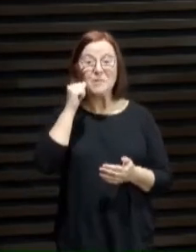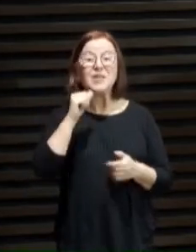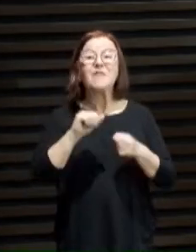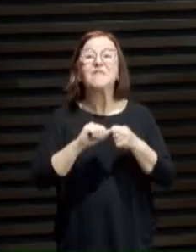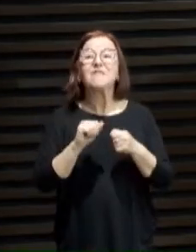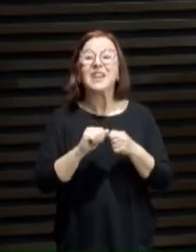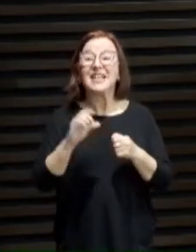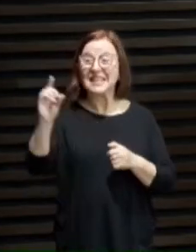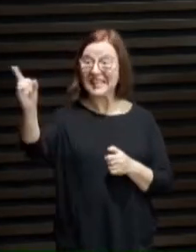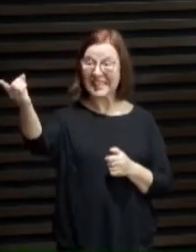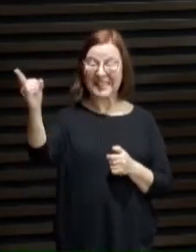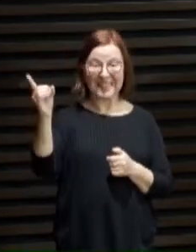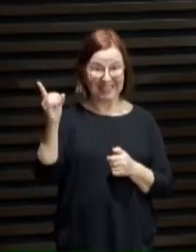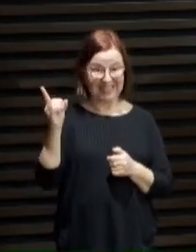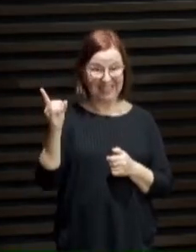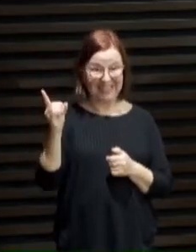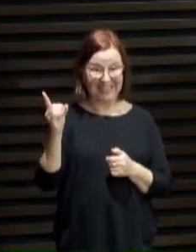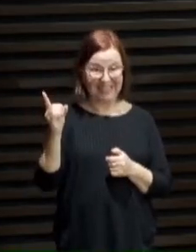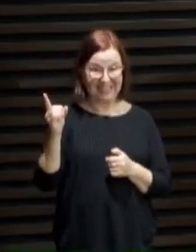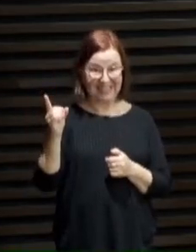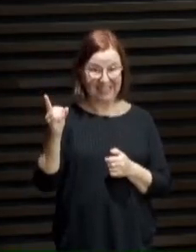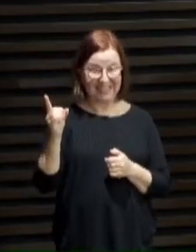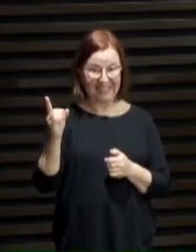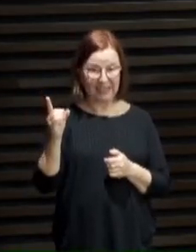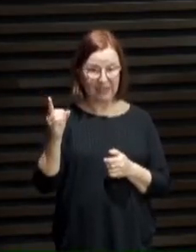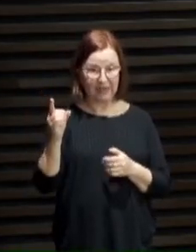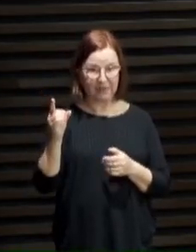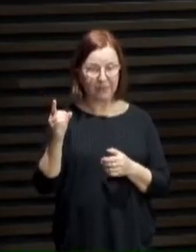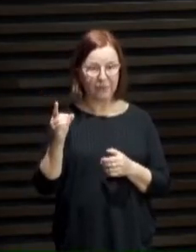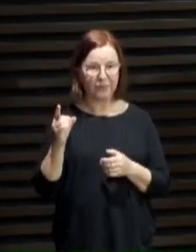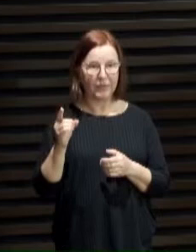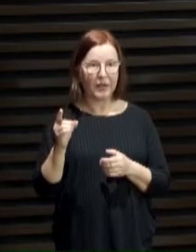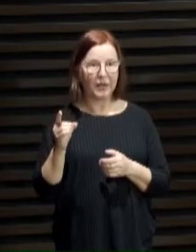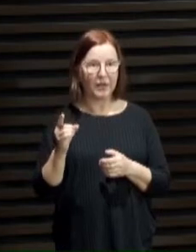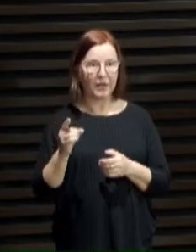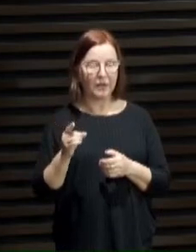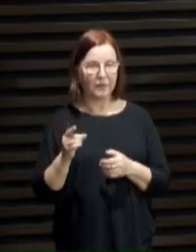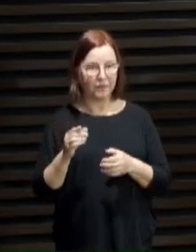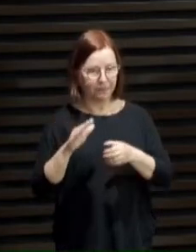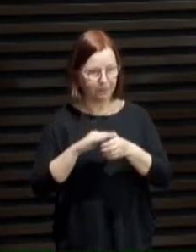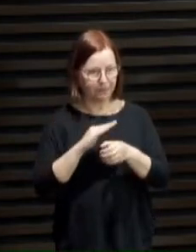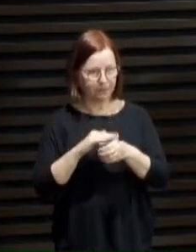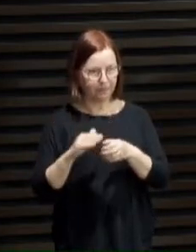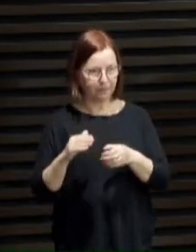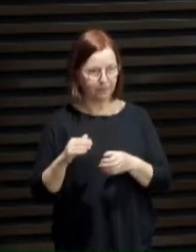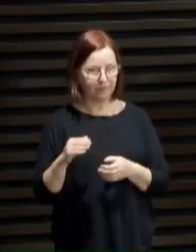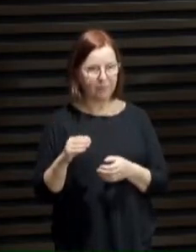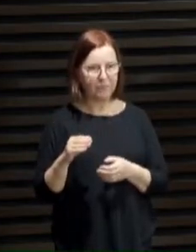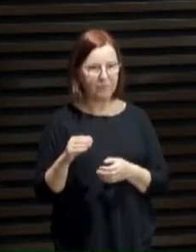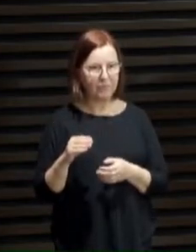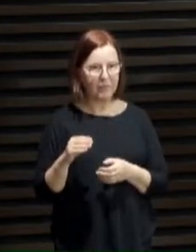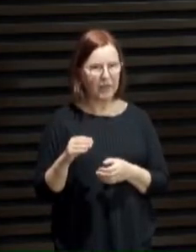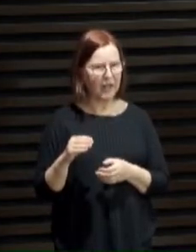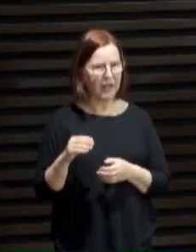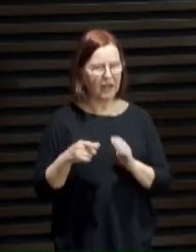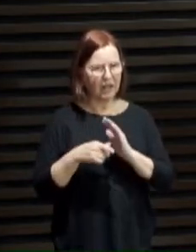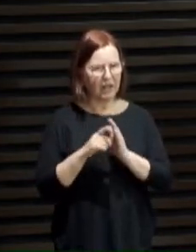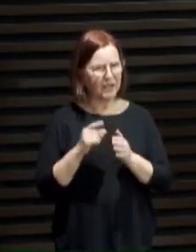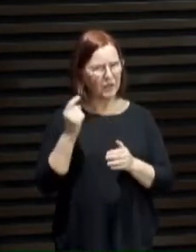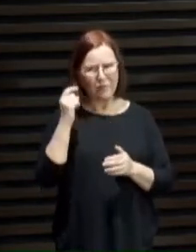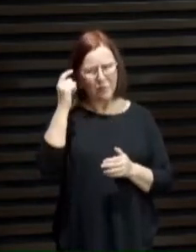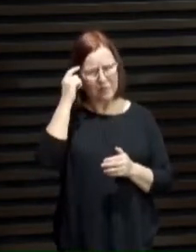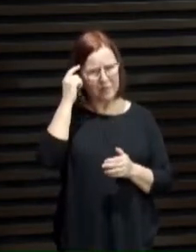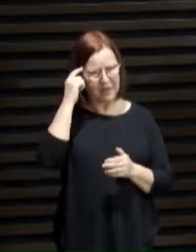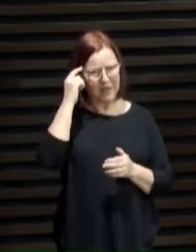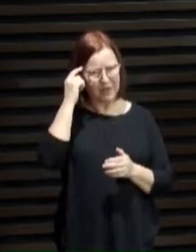protocolo dela derrubar o vaso de perfume, mas não estava no protocolo dela fazer assim: eu vou sair, quando eu chegar lá, vou procurar o pé de Jesus, quando eu encontrar o pé de Jesus, eu